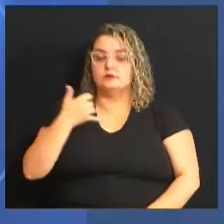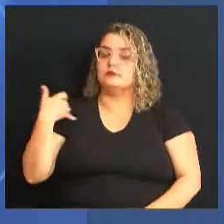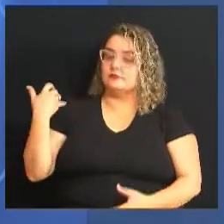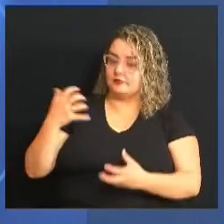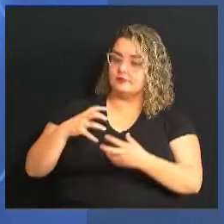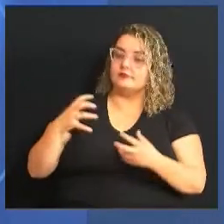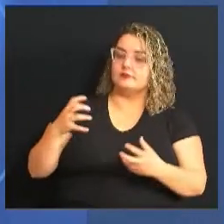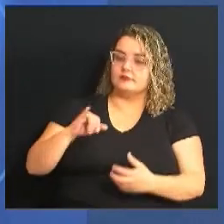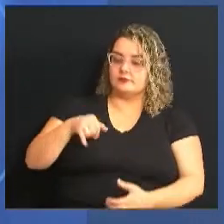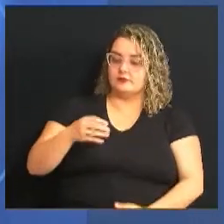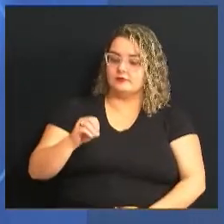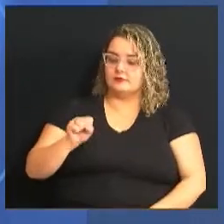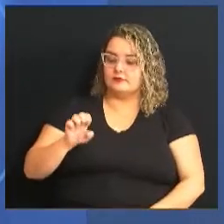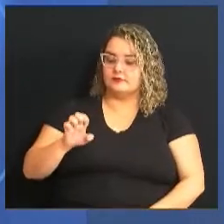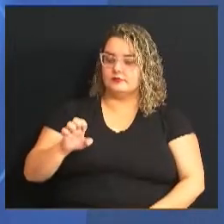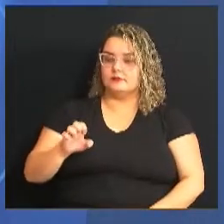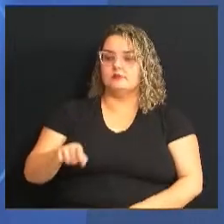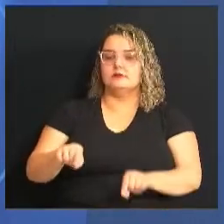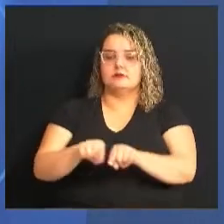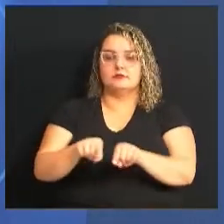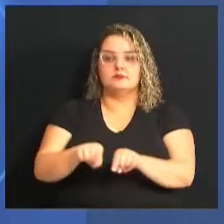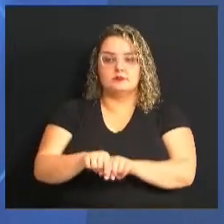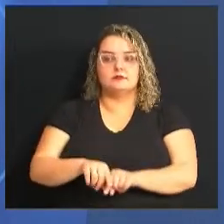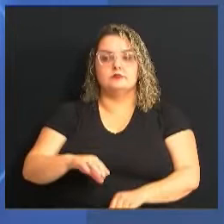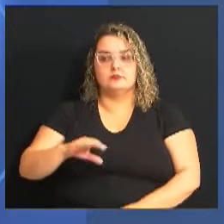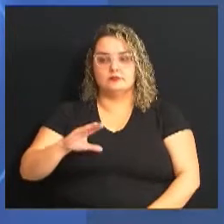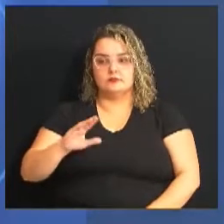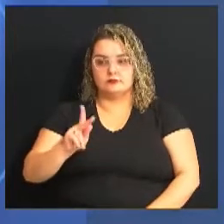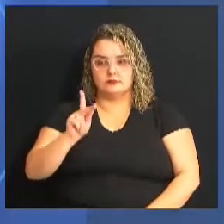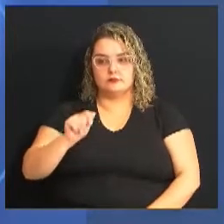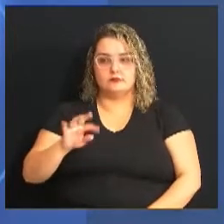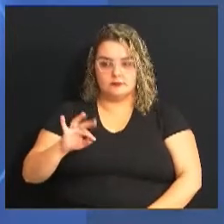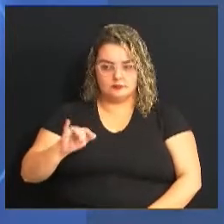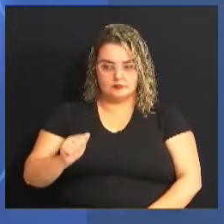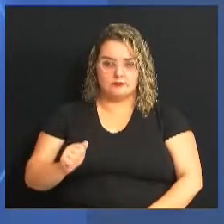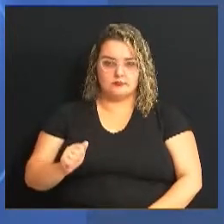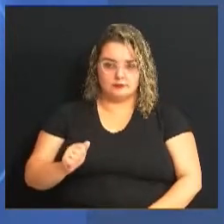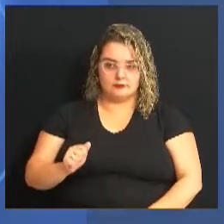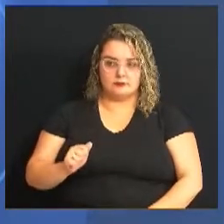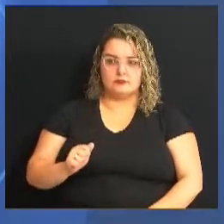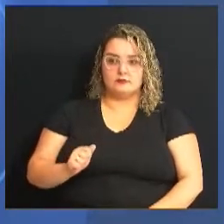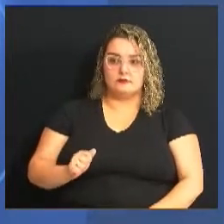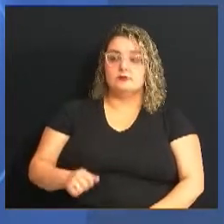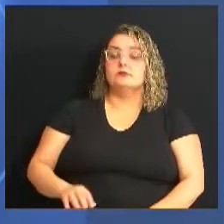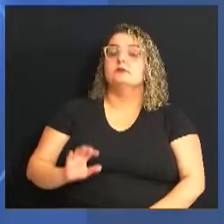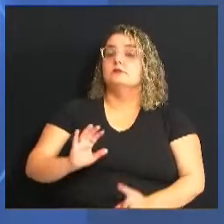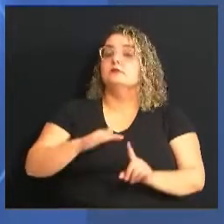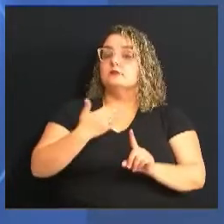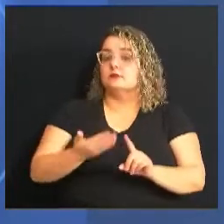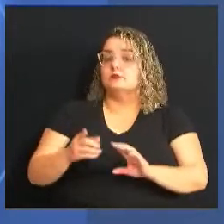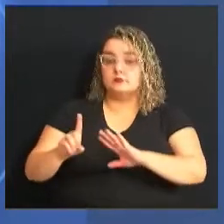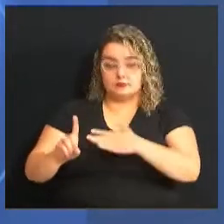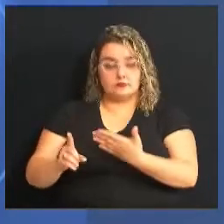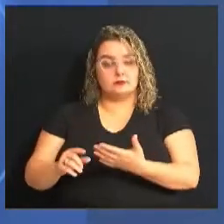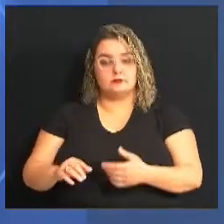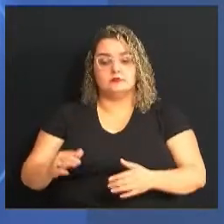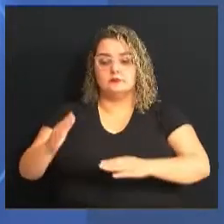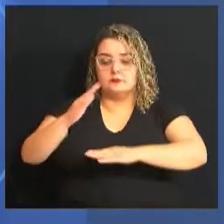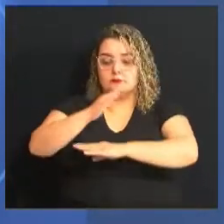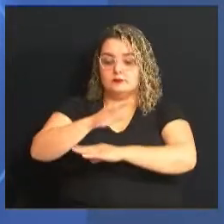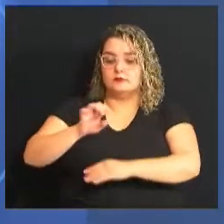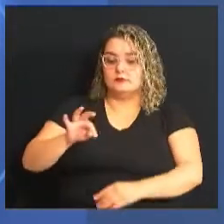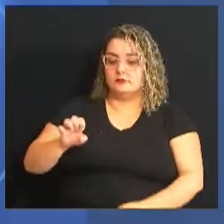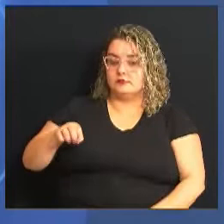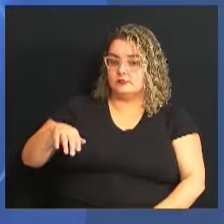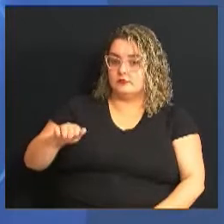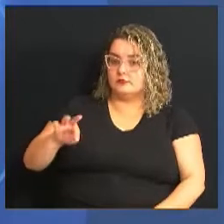a José Cláudio Mendes e também a Kátia Stancato. A solenidade acontece lá no plenário provisório do Teatro